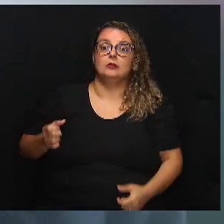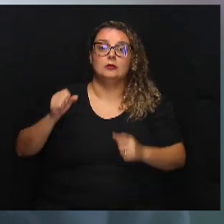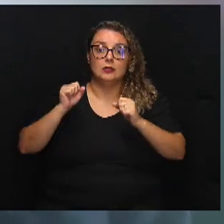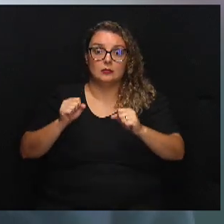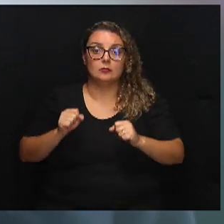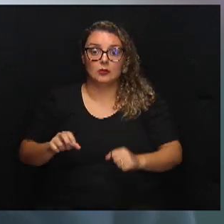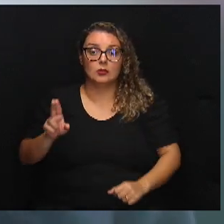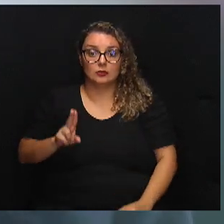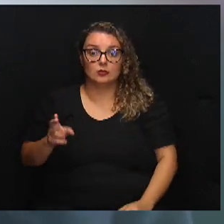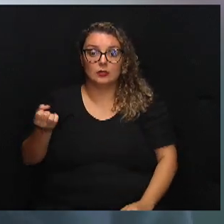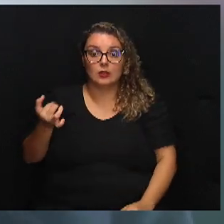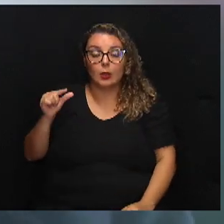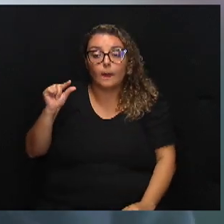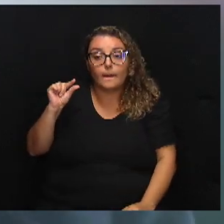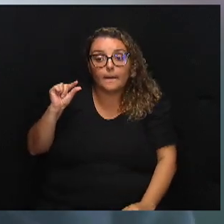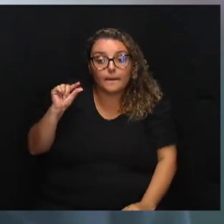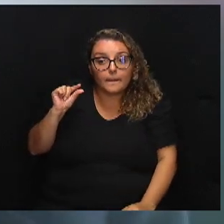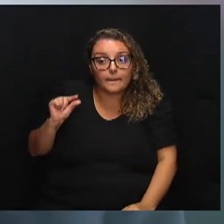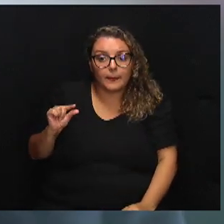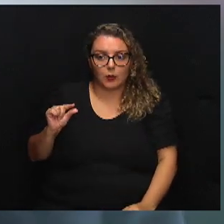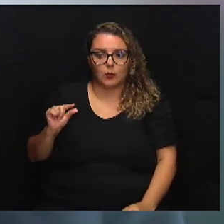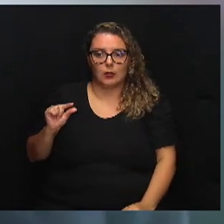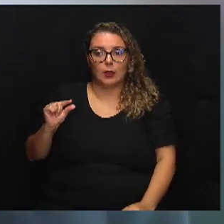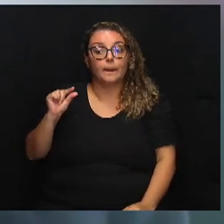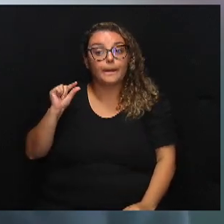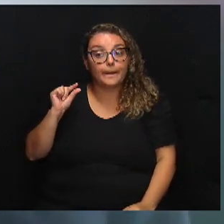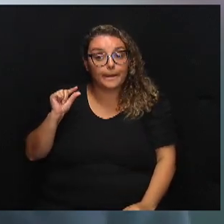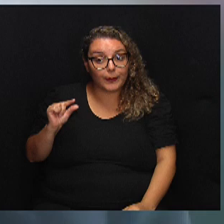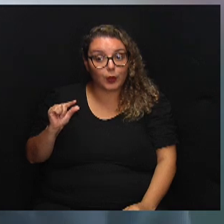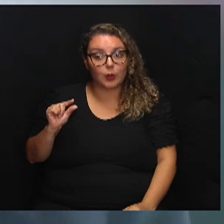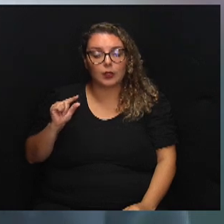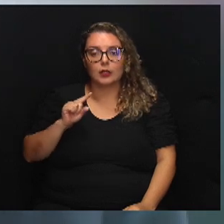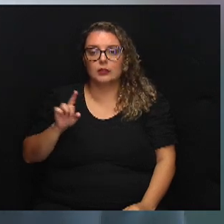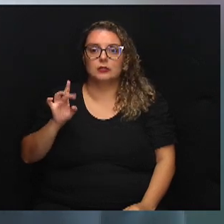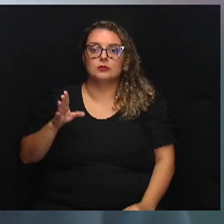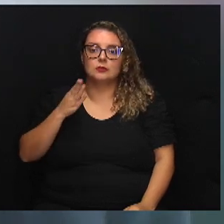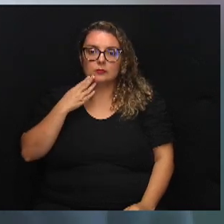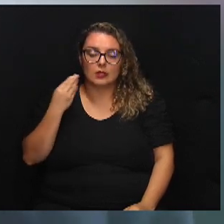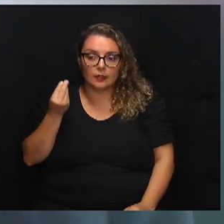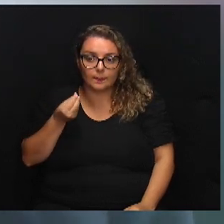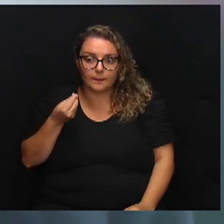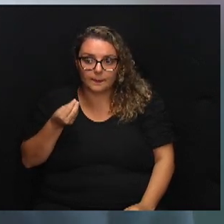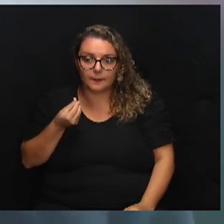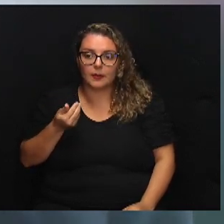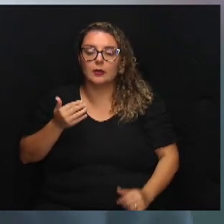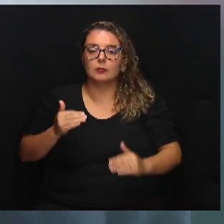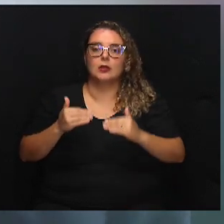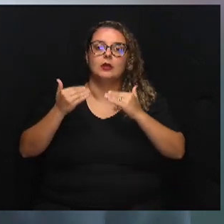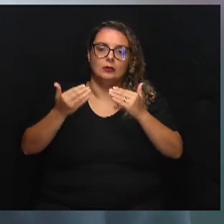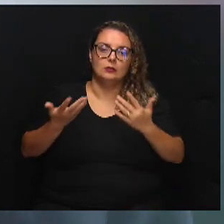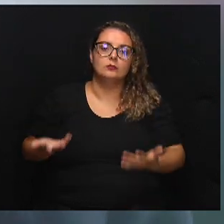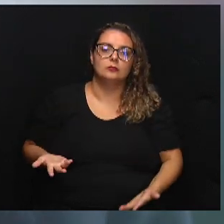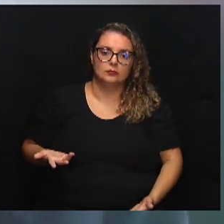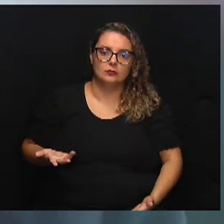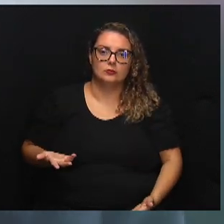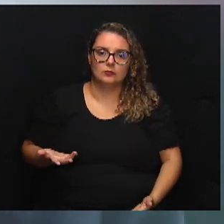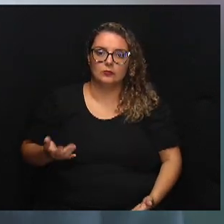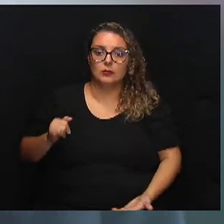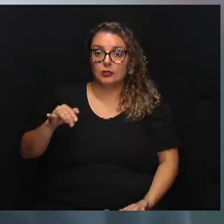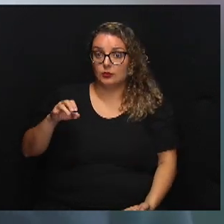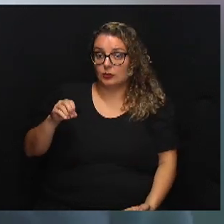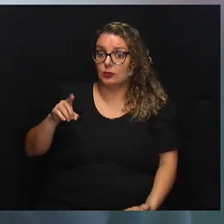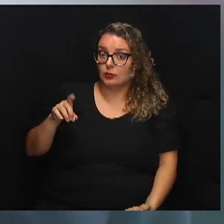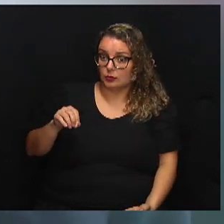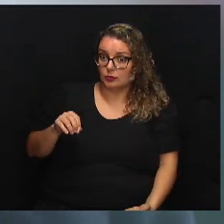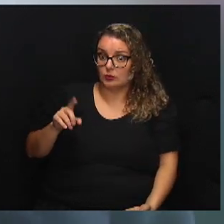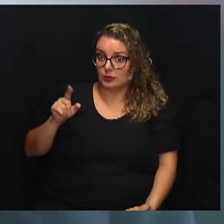em quantidades pequenas, não só pelo sabor, mas sobretudo pela adição do iodo, que